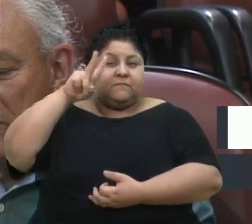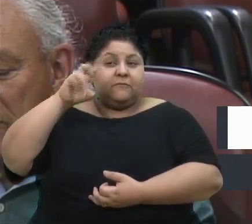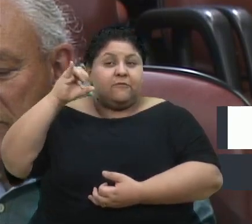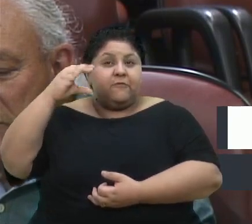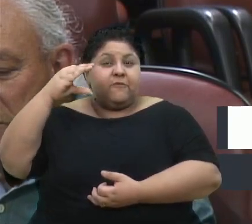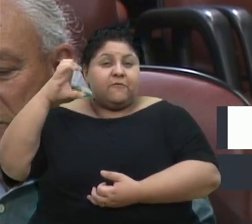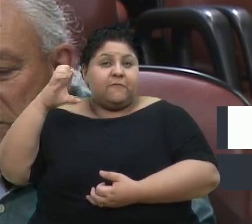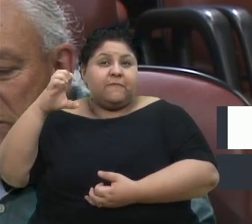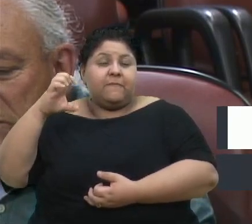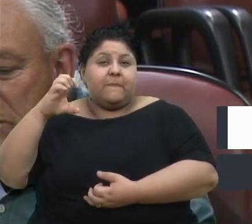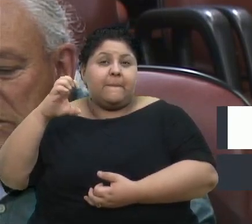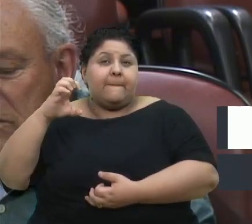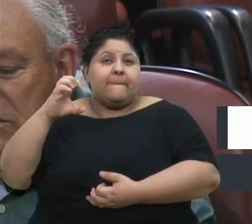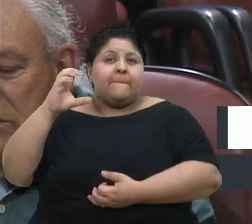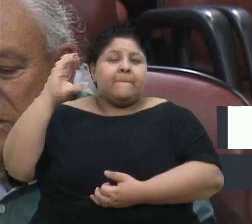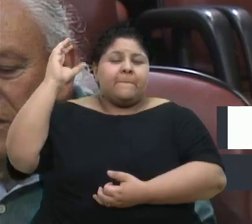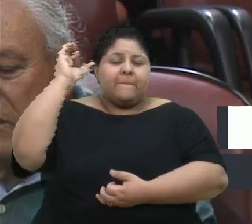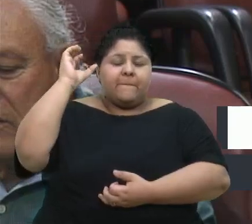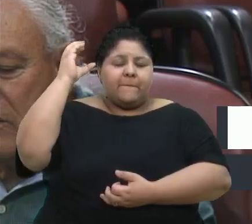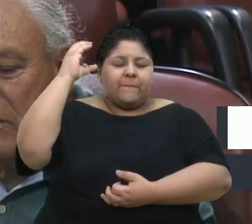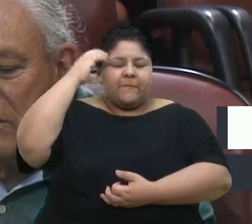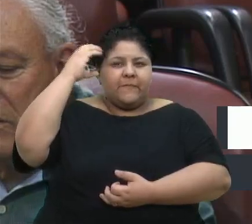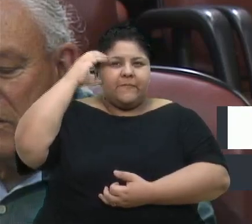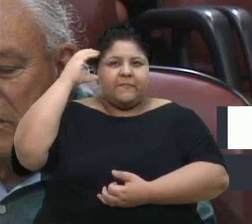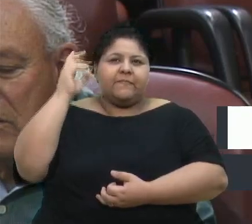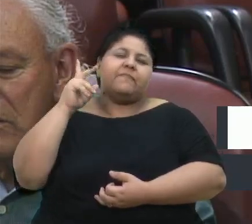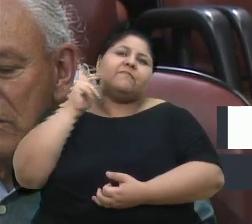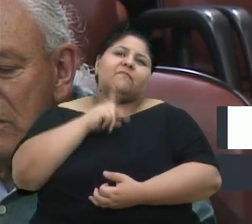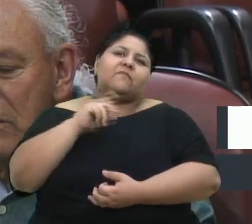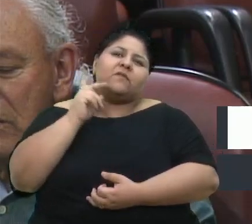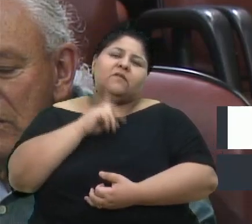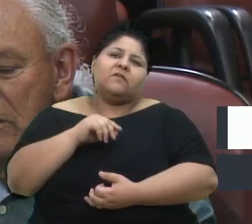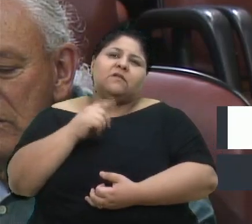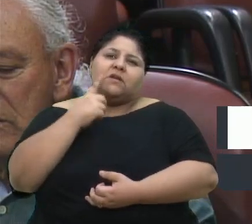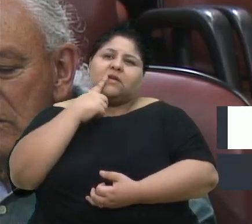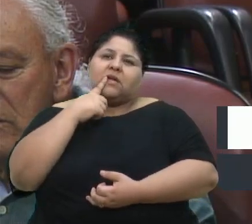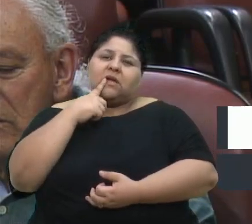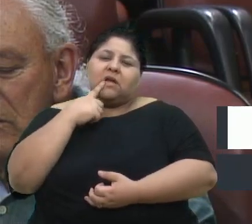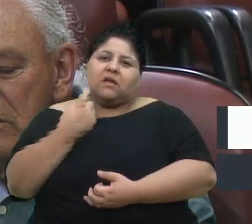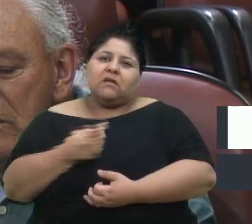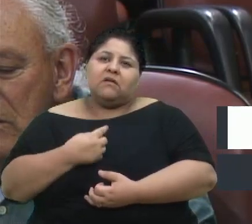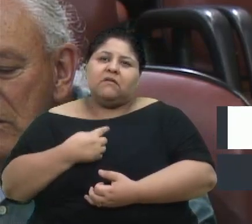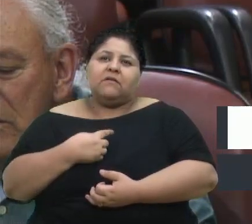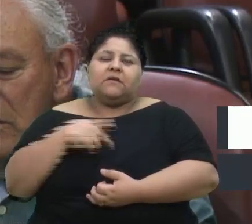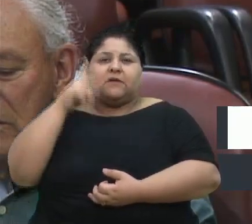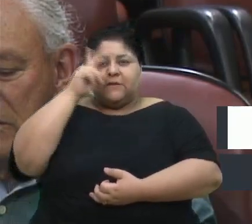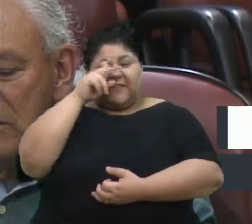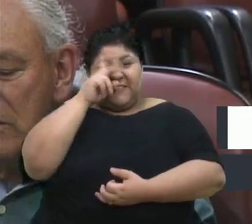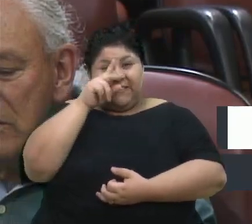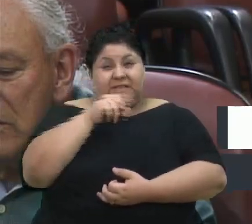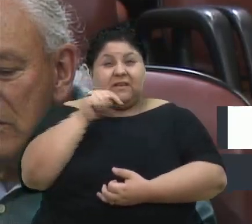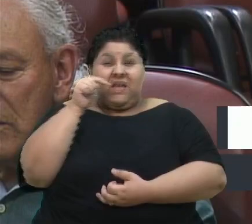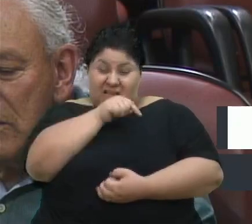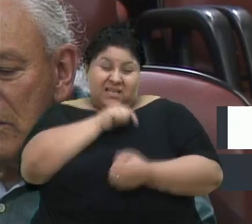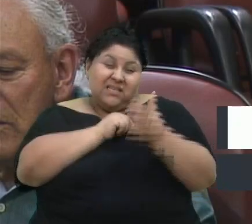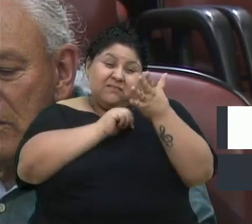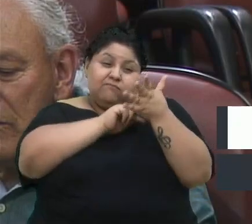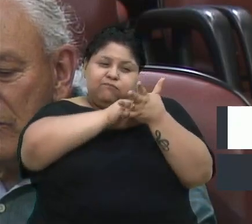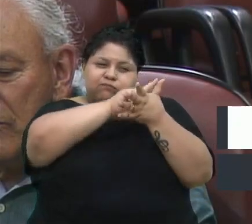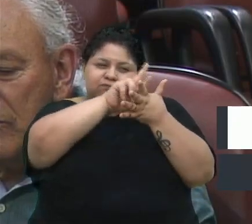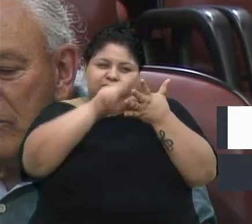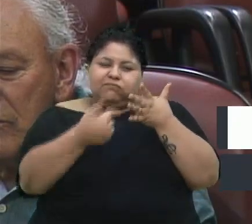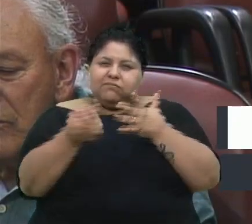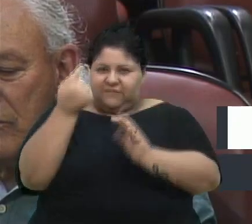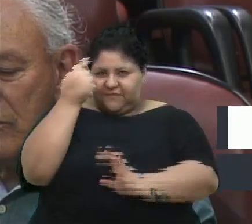o Cadore, Renato Oliveira, a Rose Frigieri e o vereador Velocino Ex. Essa diversidade de